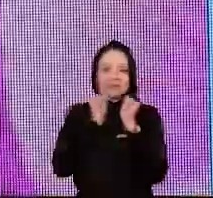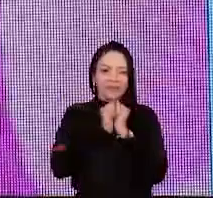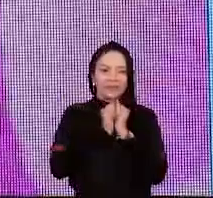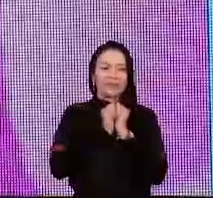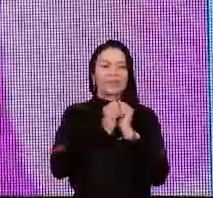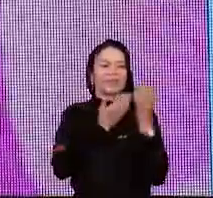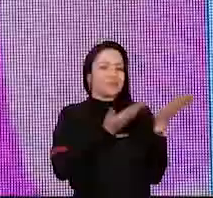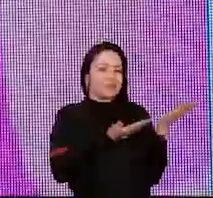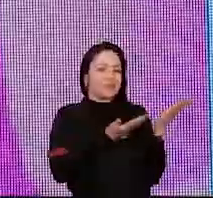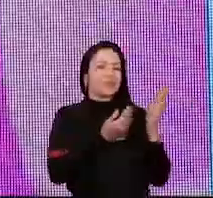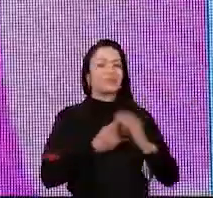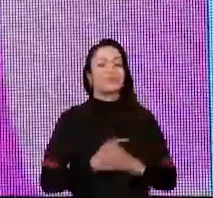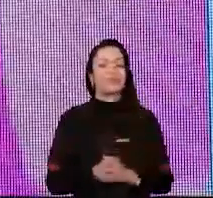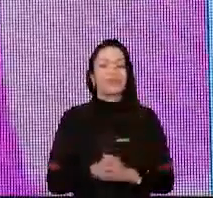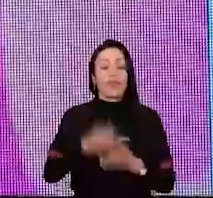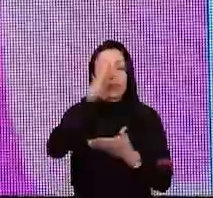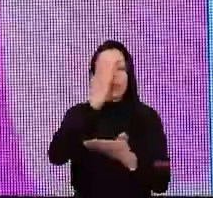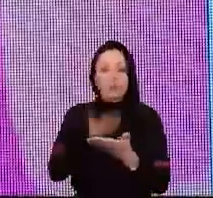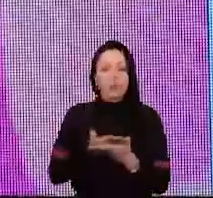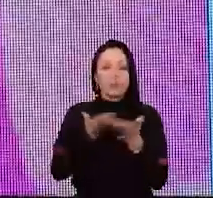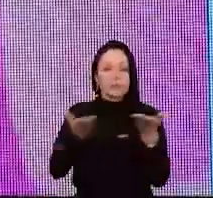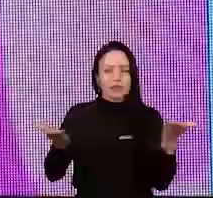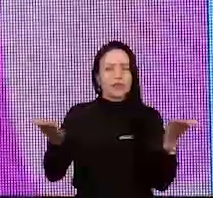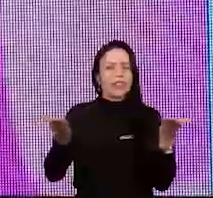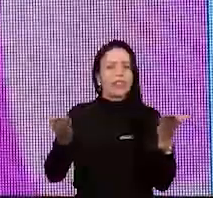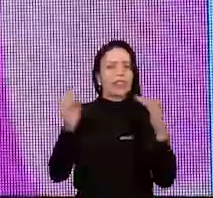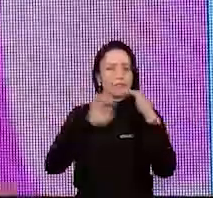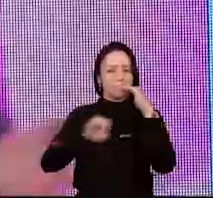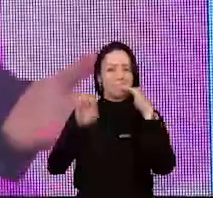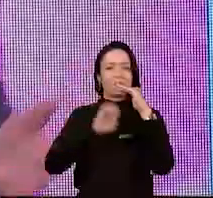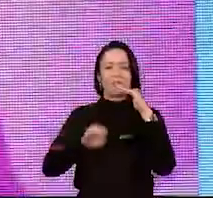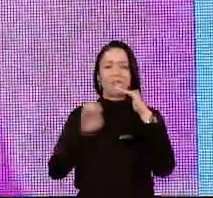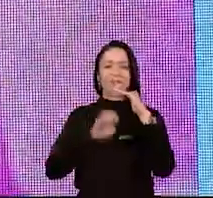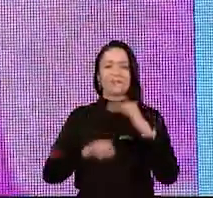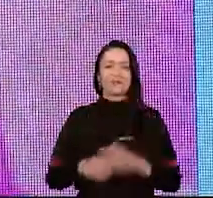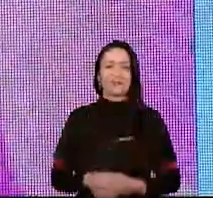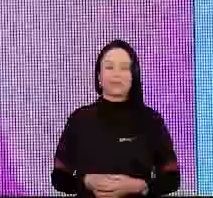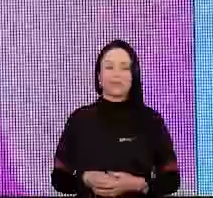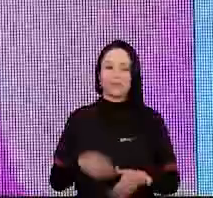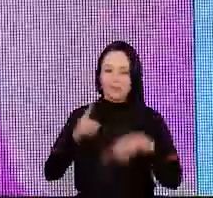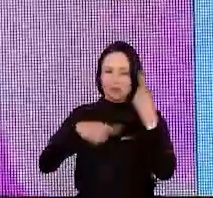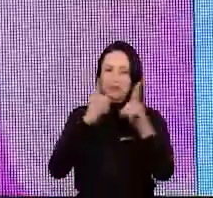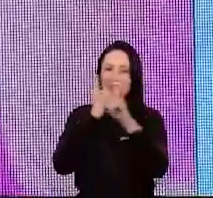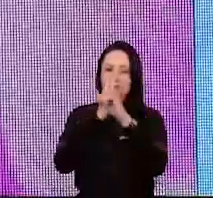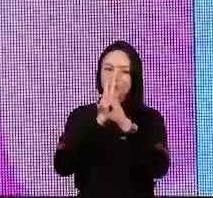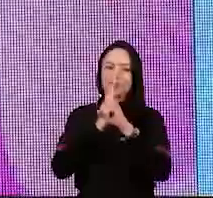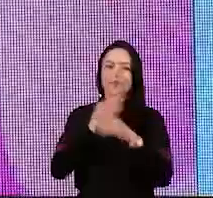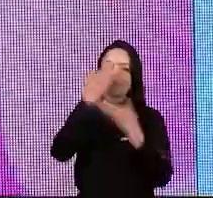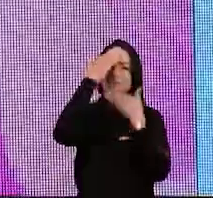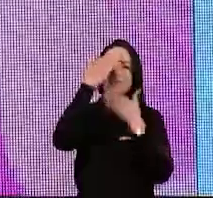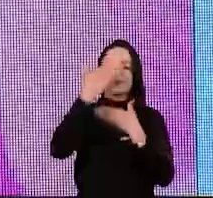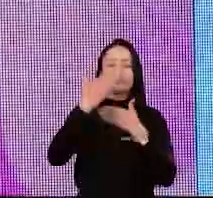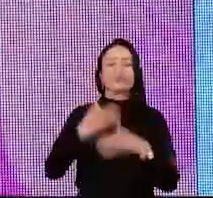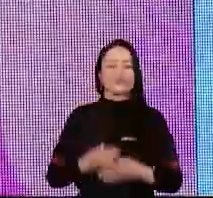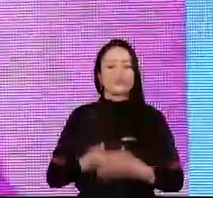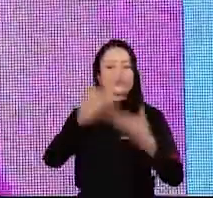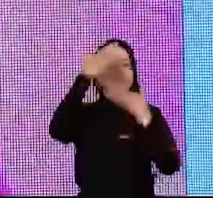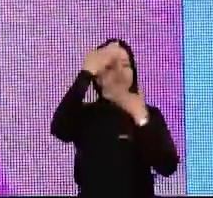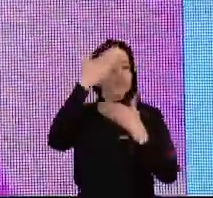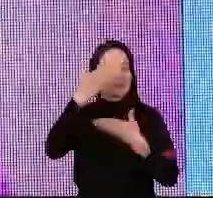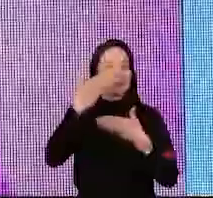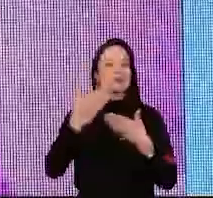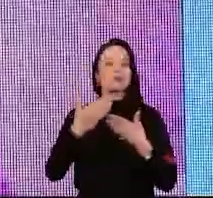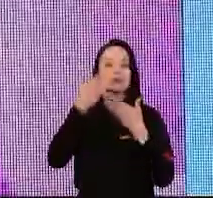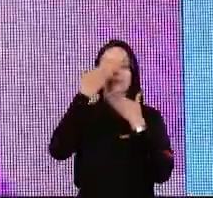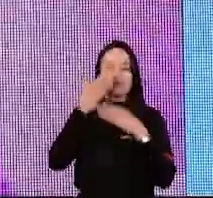Cris, agradecer a confiança aí das OETs, e a gente se vê em outra oportunidade. Muito obrigado. Obrigada. Eu também